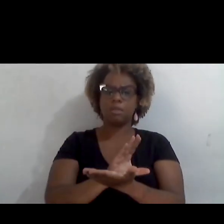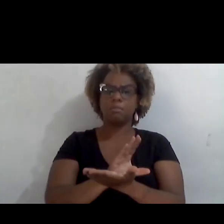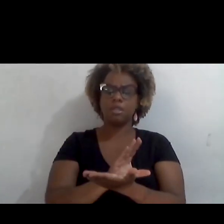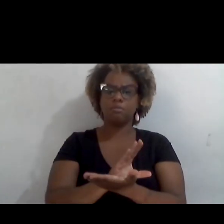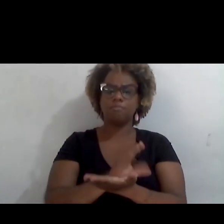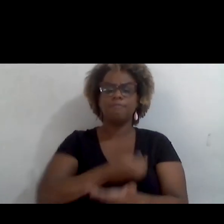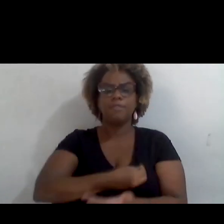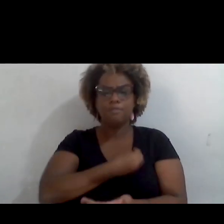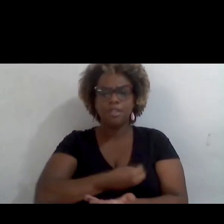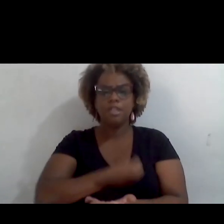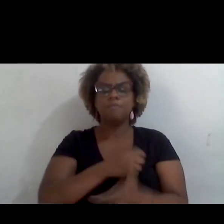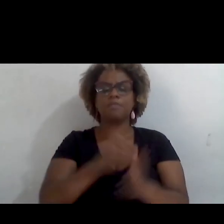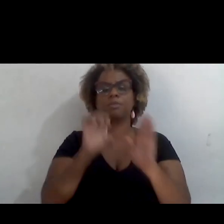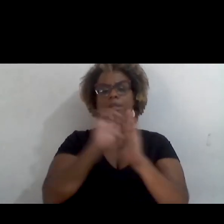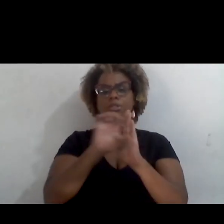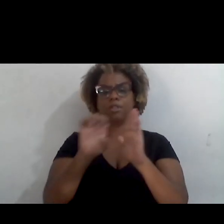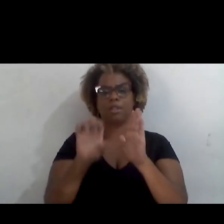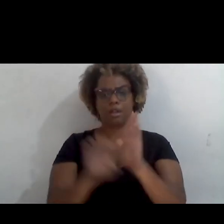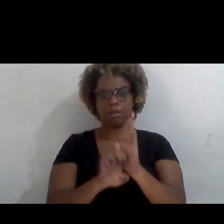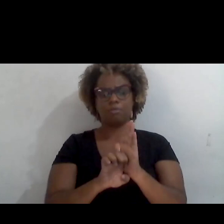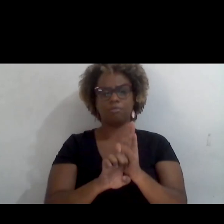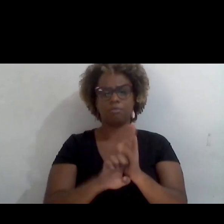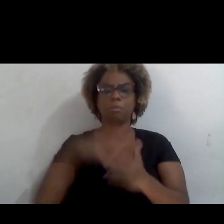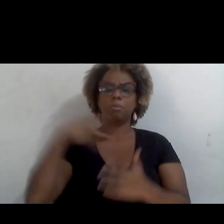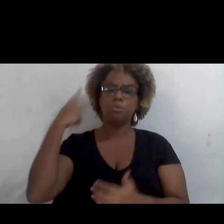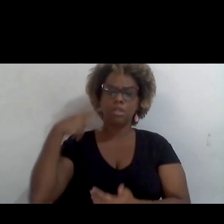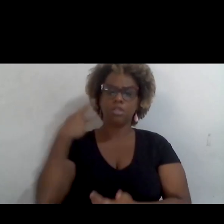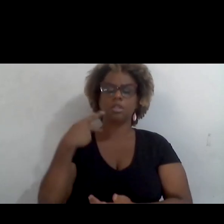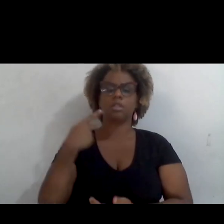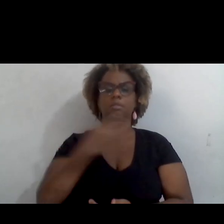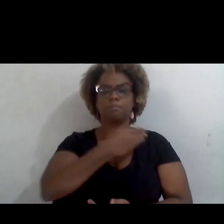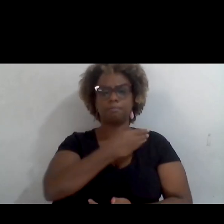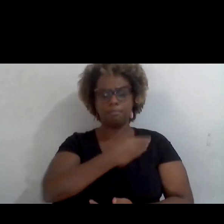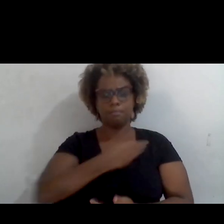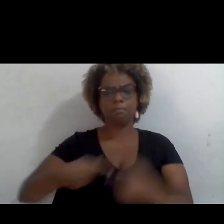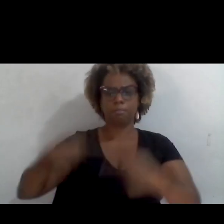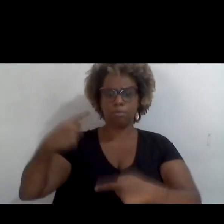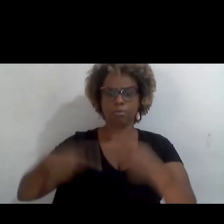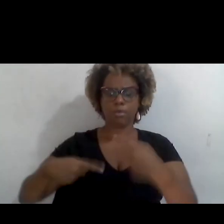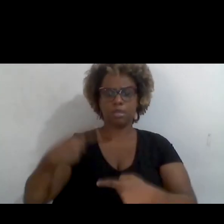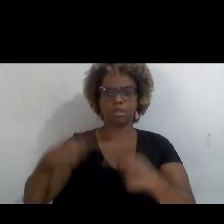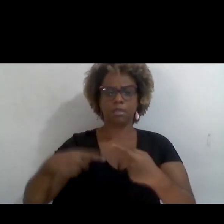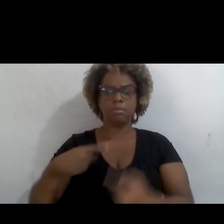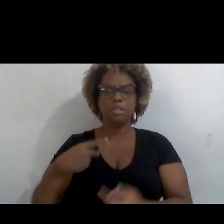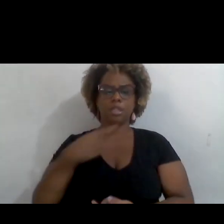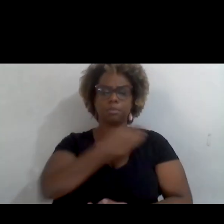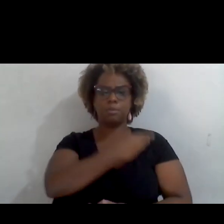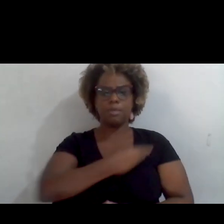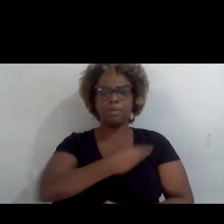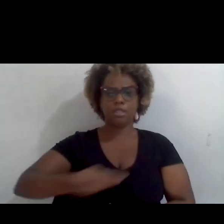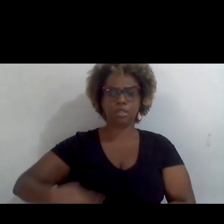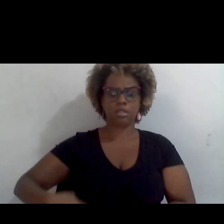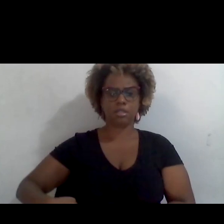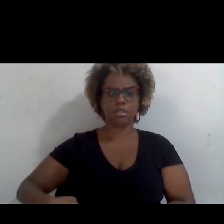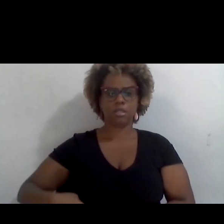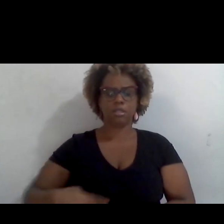outros instrumentos de políticas públicas. Então, eu acho que é importante a gente enfrentar, né, essas questões que vêm